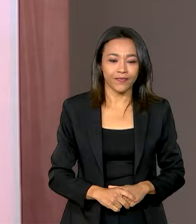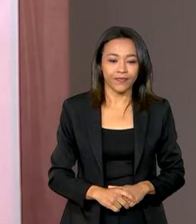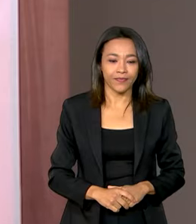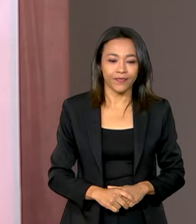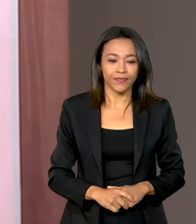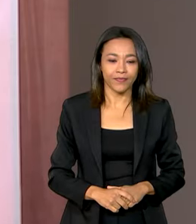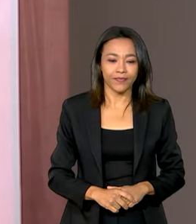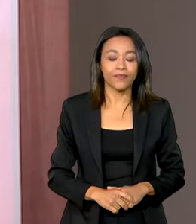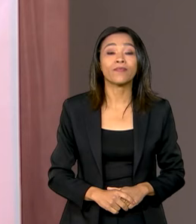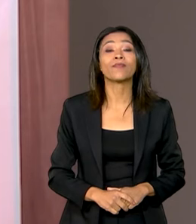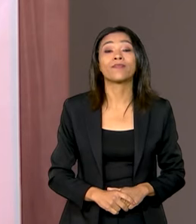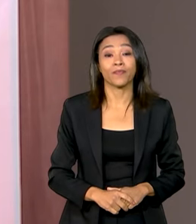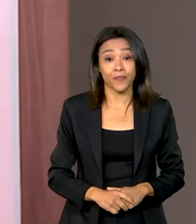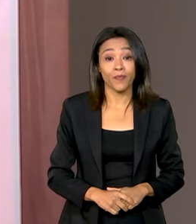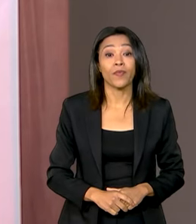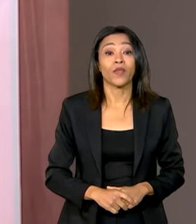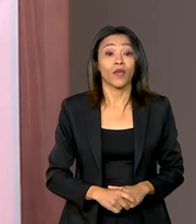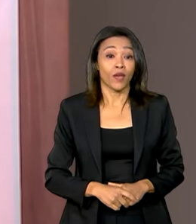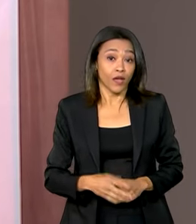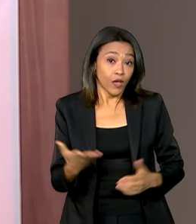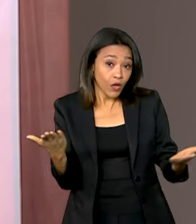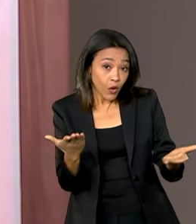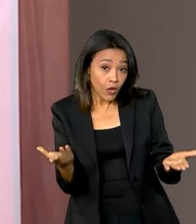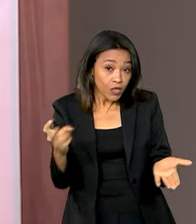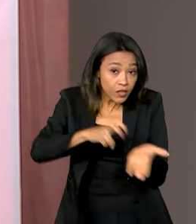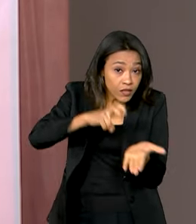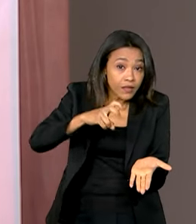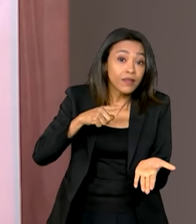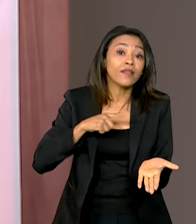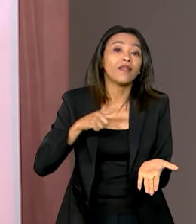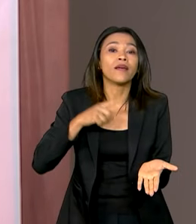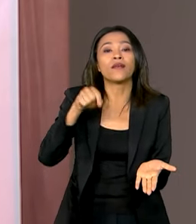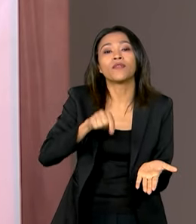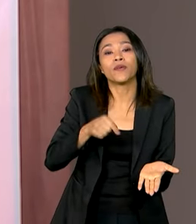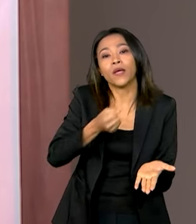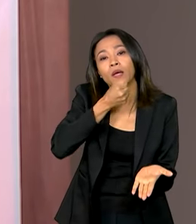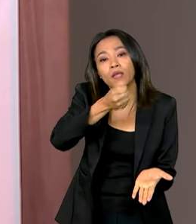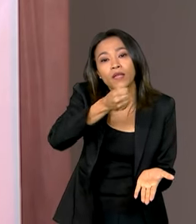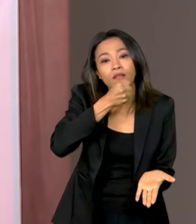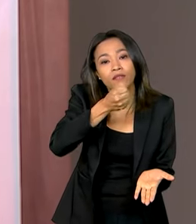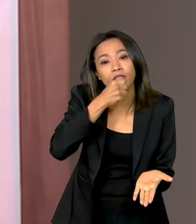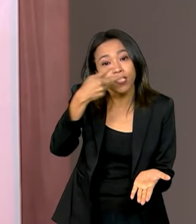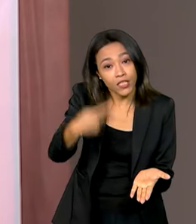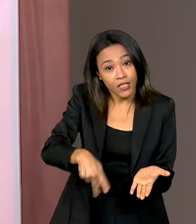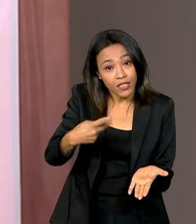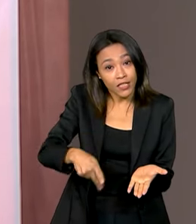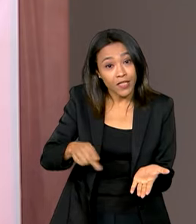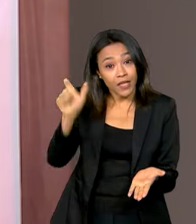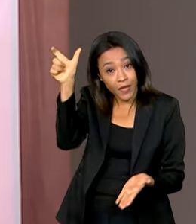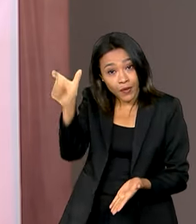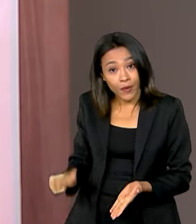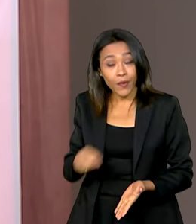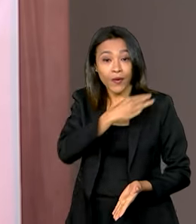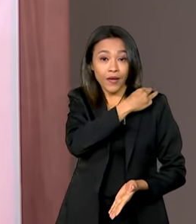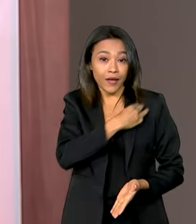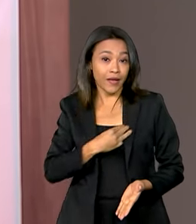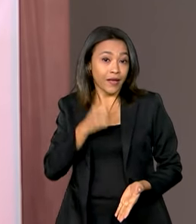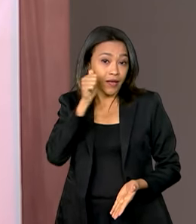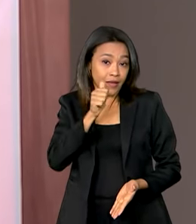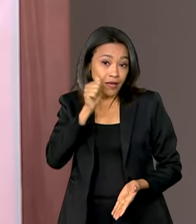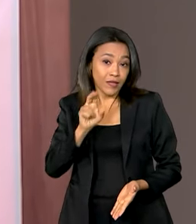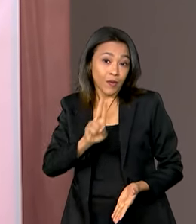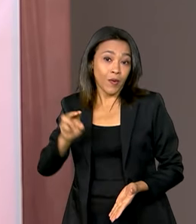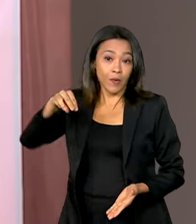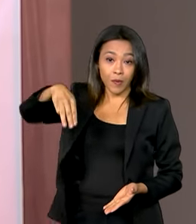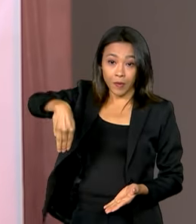próxima Pois é e hoje mais cedo teve aqui no canal gov o programa Bom dia ministra com Macaé Evaristo dos direitos